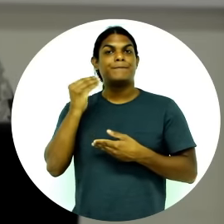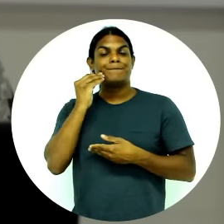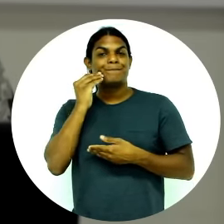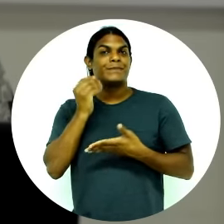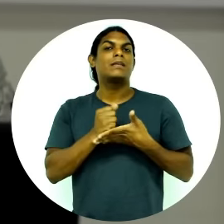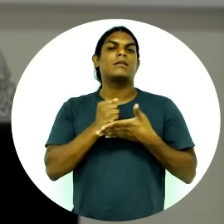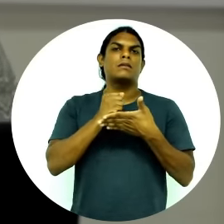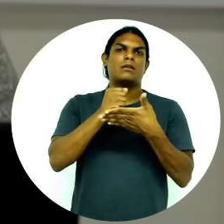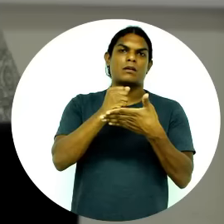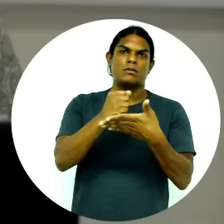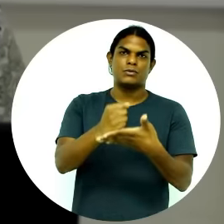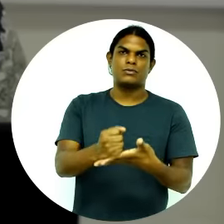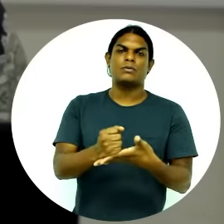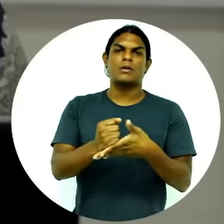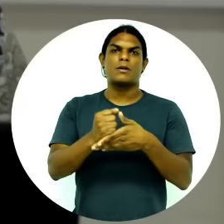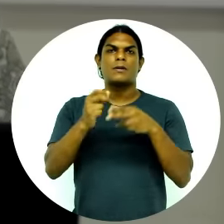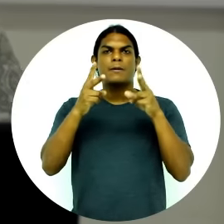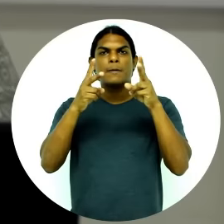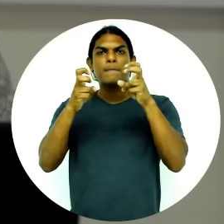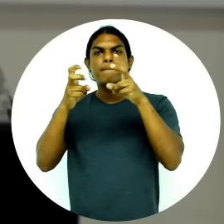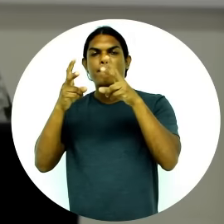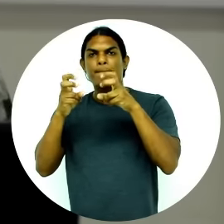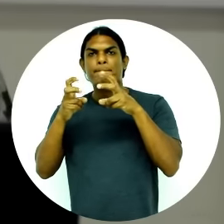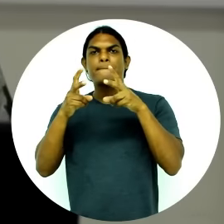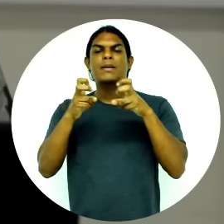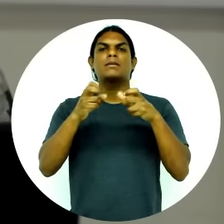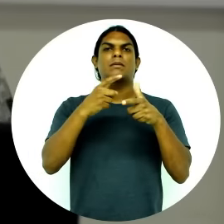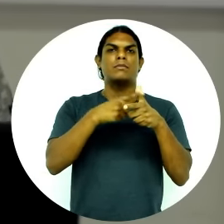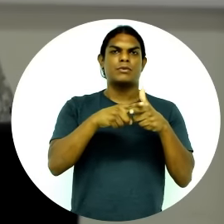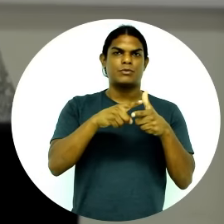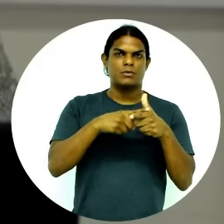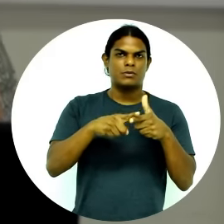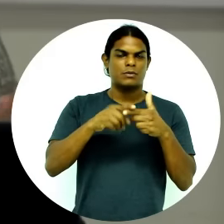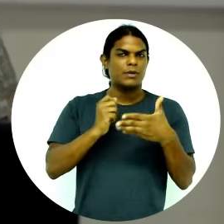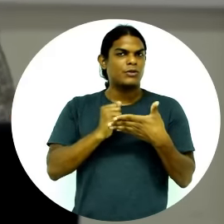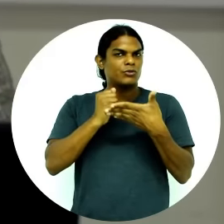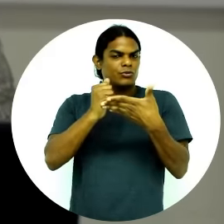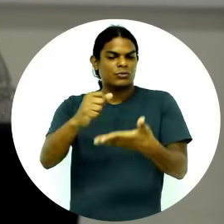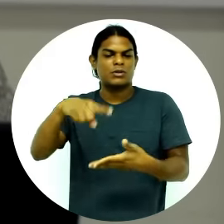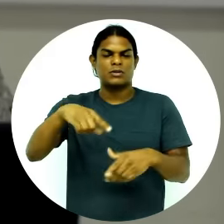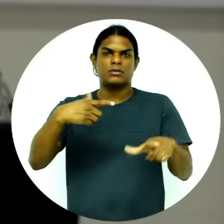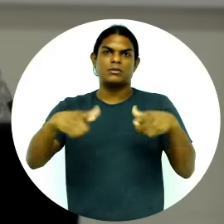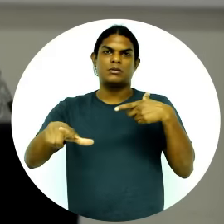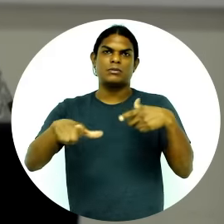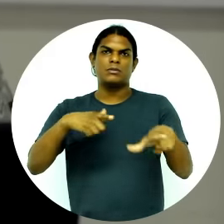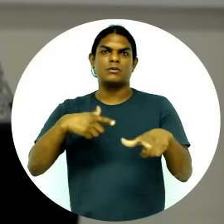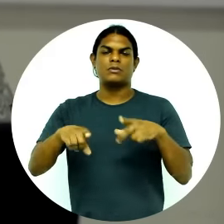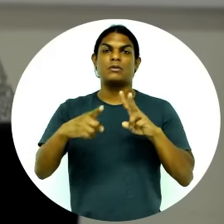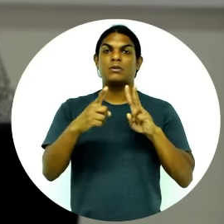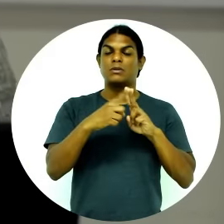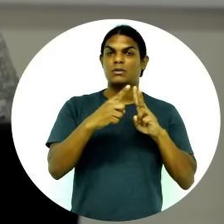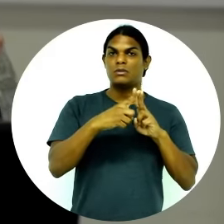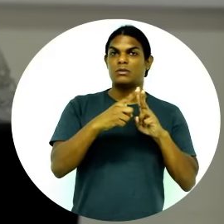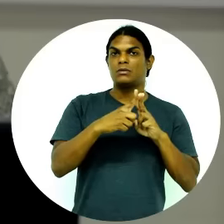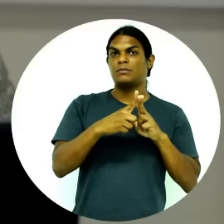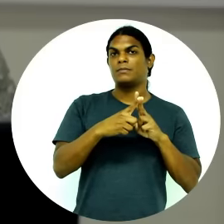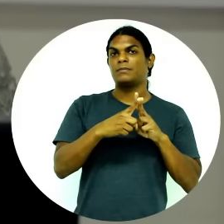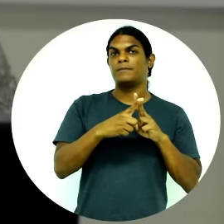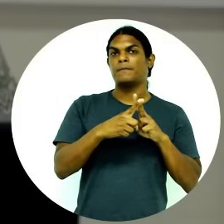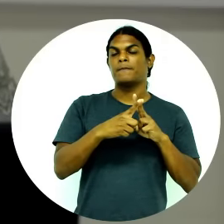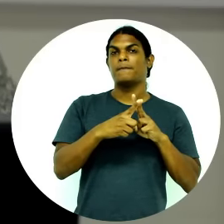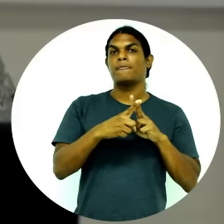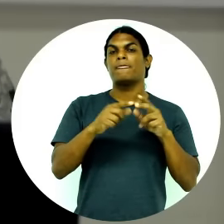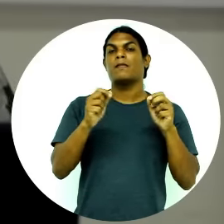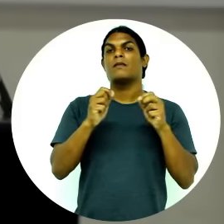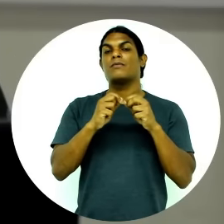gestor direto, fazendo o colaborador ser participativo no processo de avaliação do desempenho.